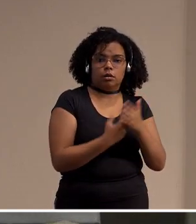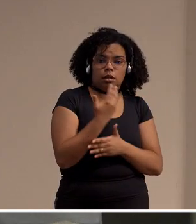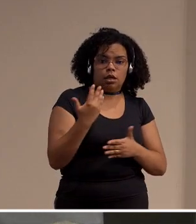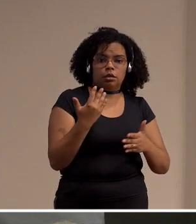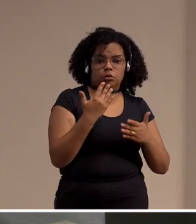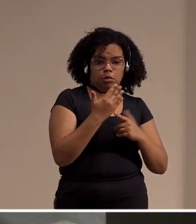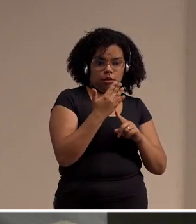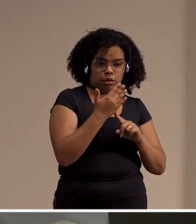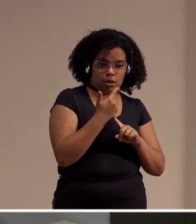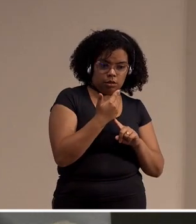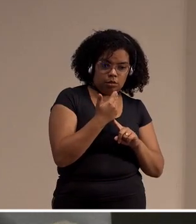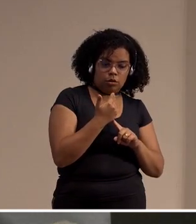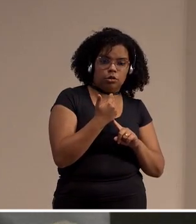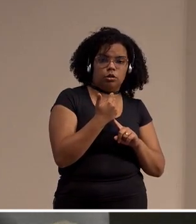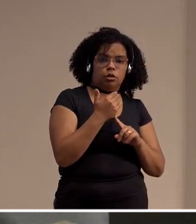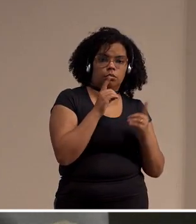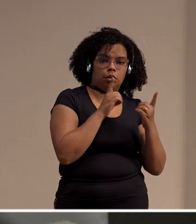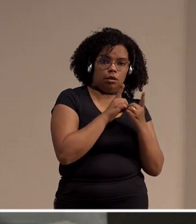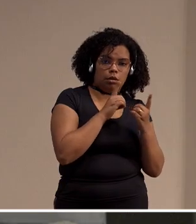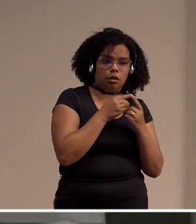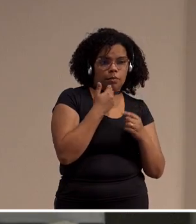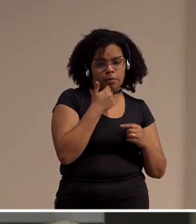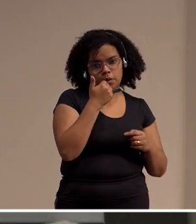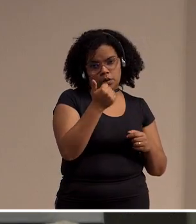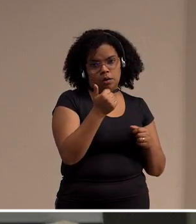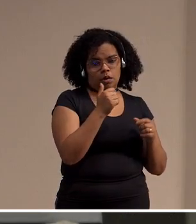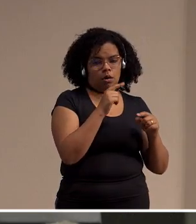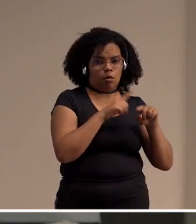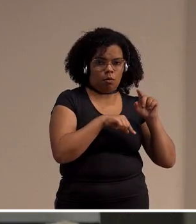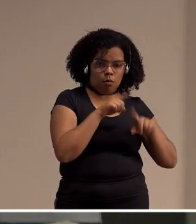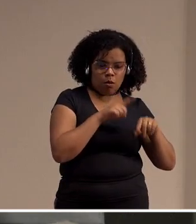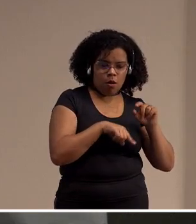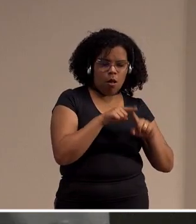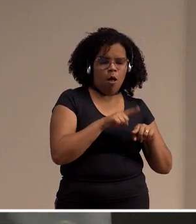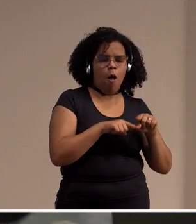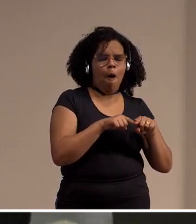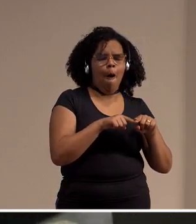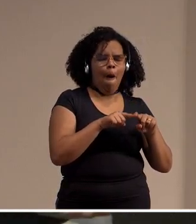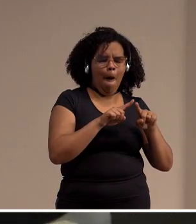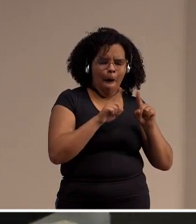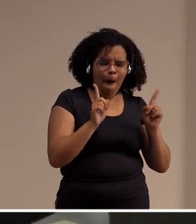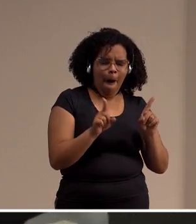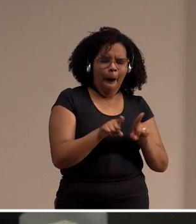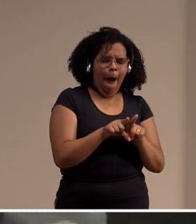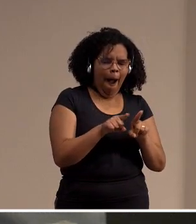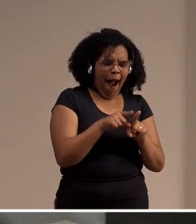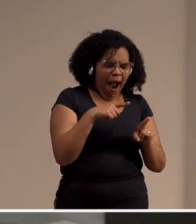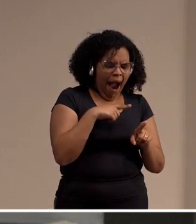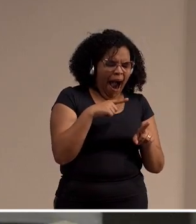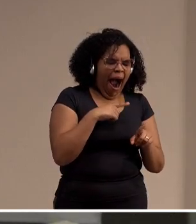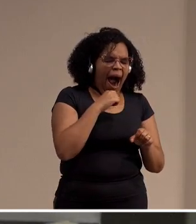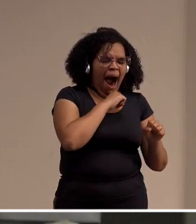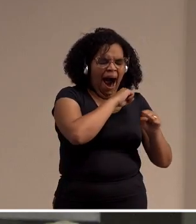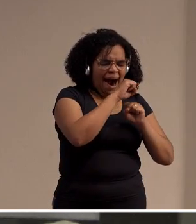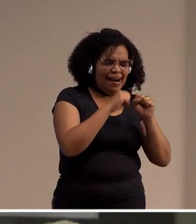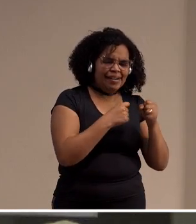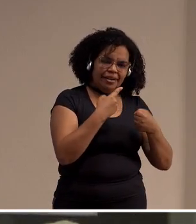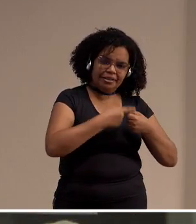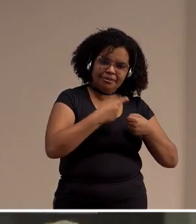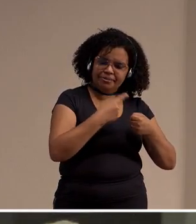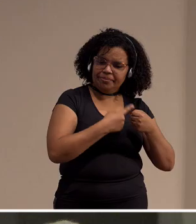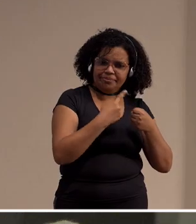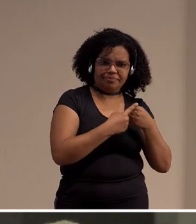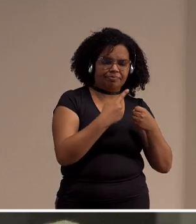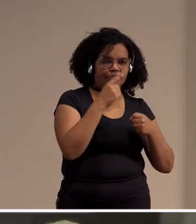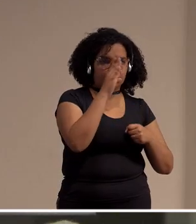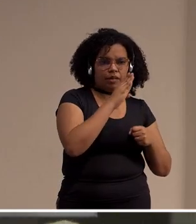uma tecnologia para atender, para melhorar o seu produto e tudo mais. Mas, ao mesmo tempo, existem matadouros no interior do Brasil que são violentíssimos